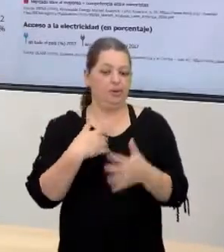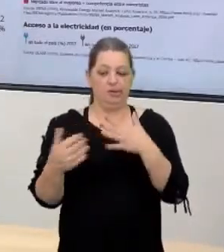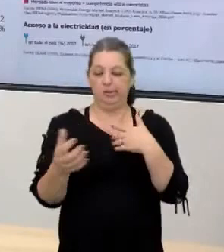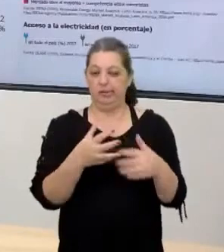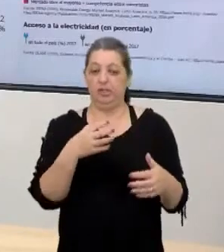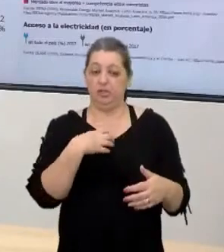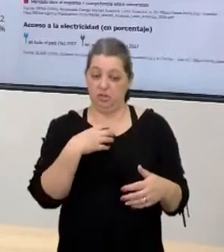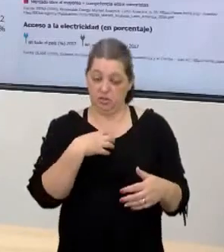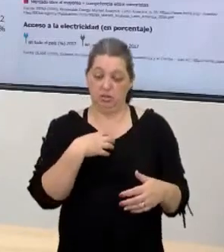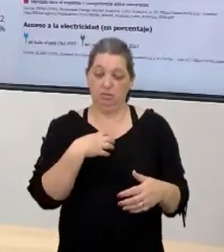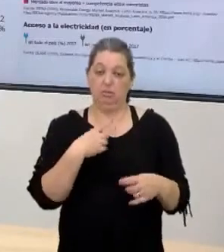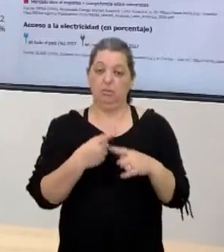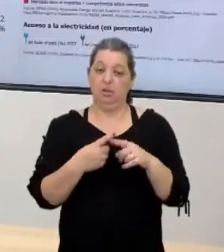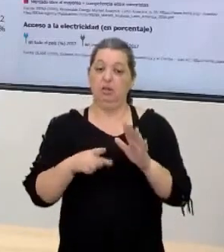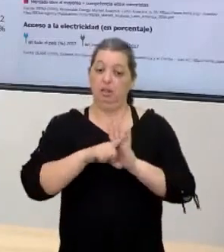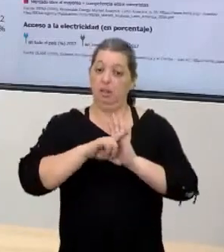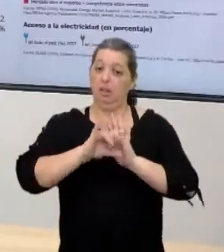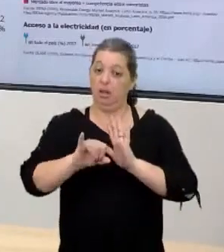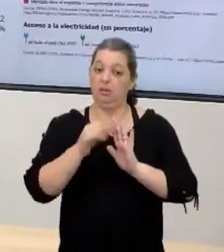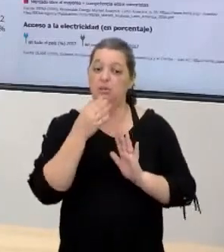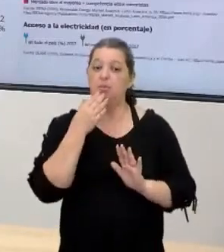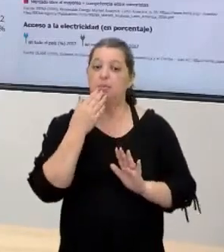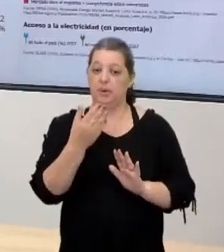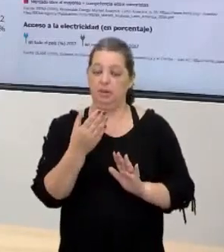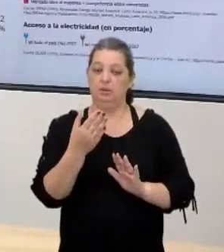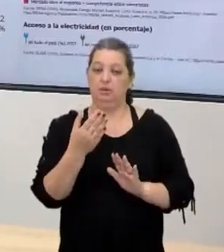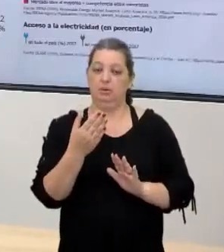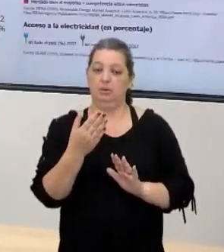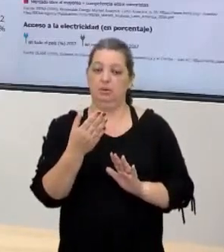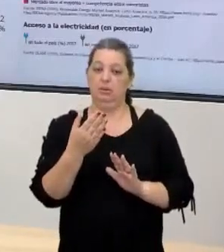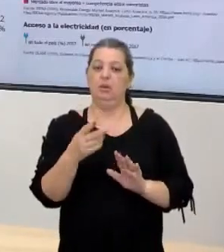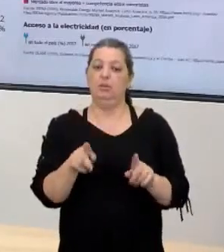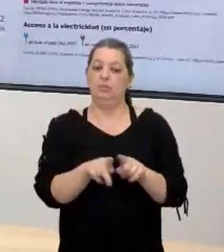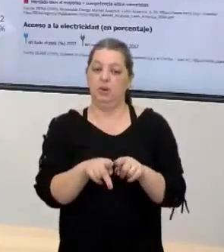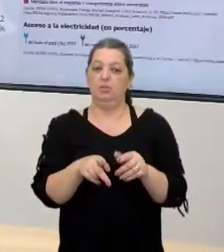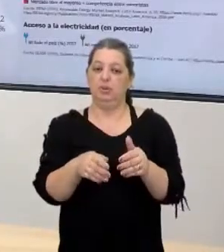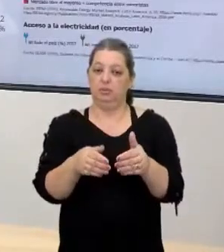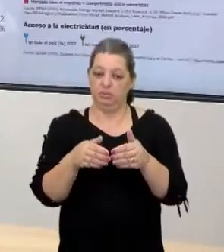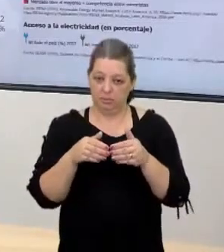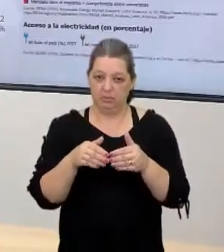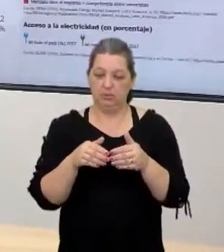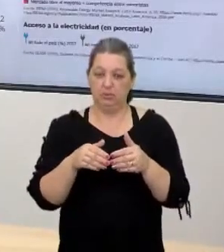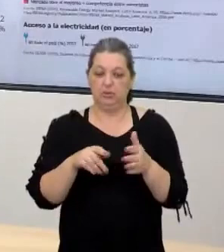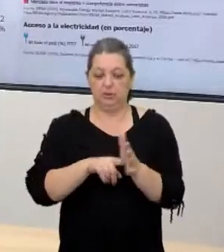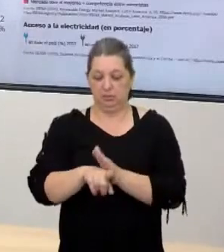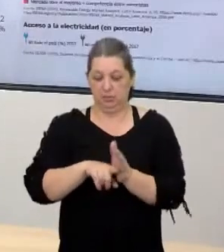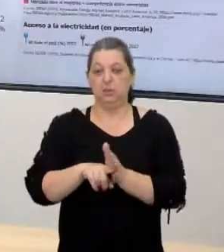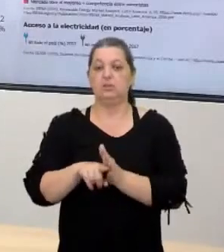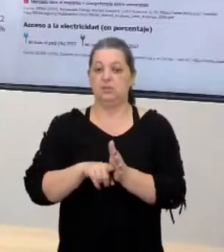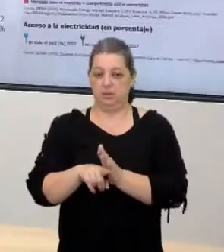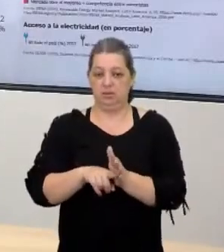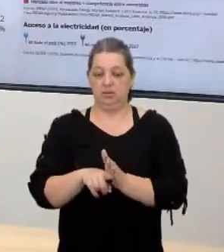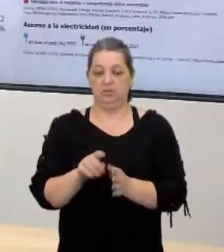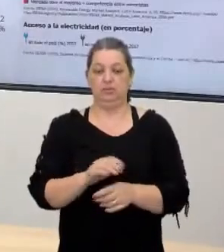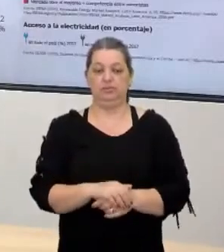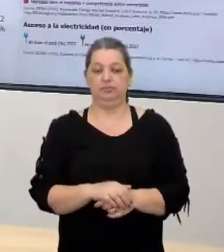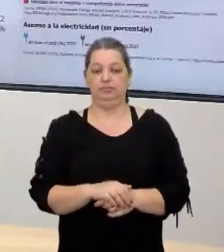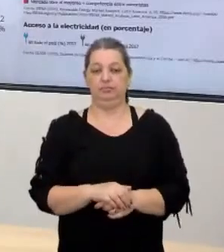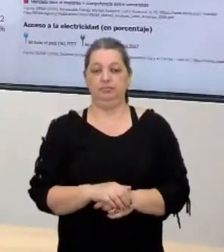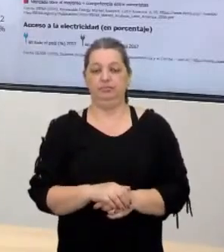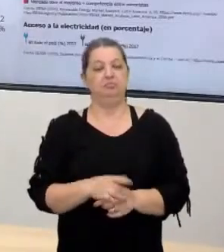leis ambientais aí que pedem, né, essas solicitações aí dessas pesquisas, tá certo? Então não é